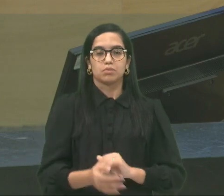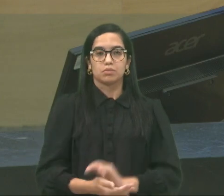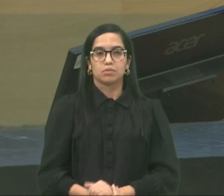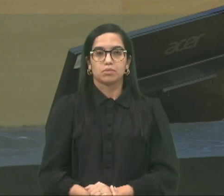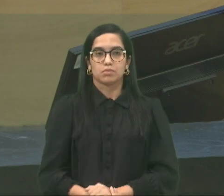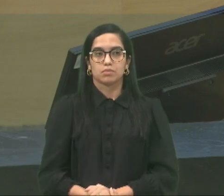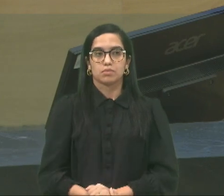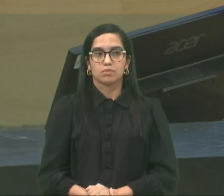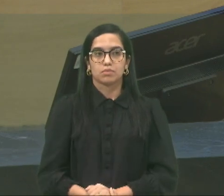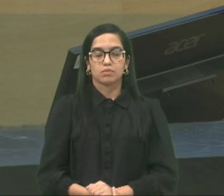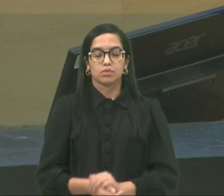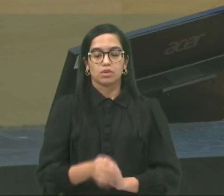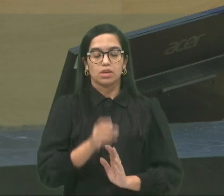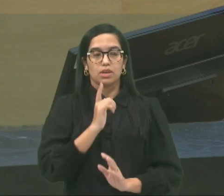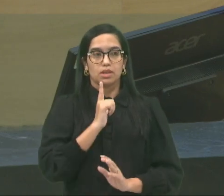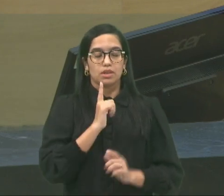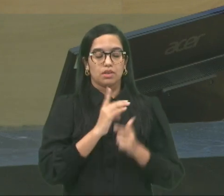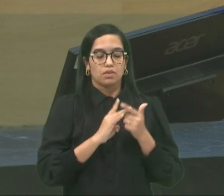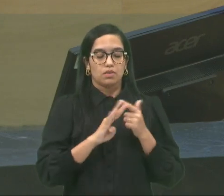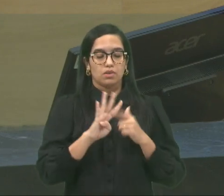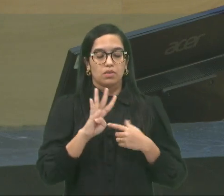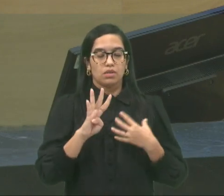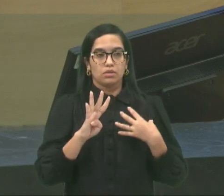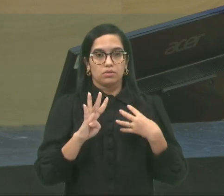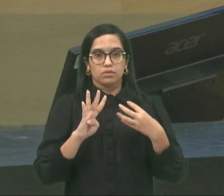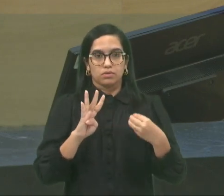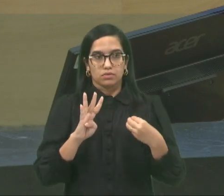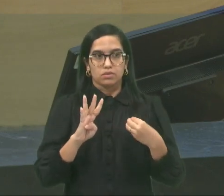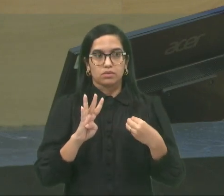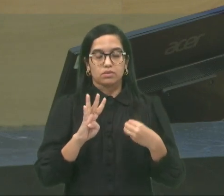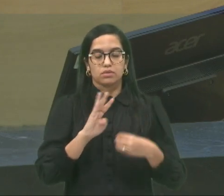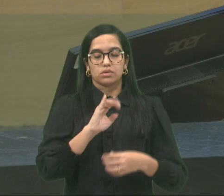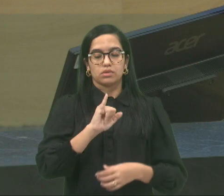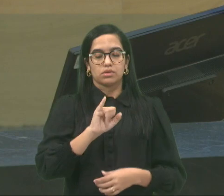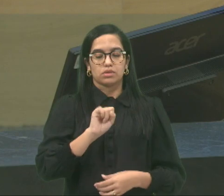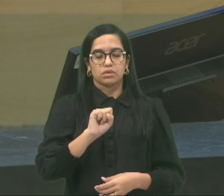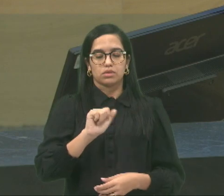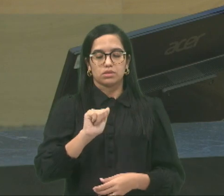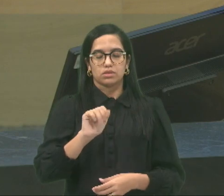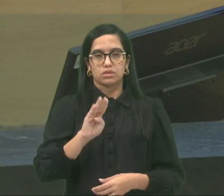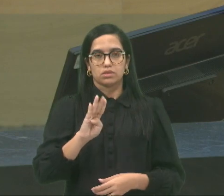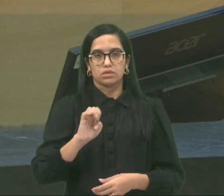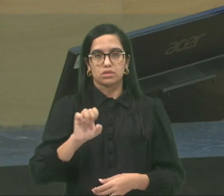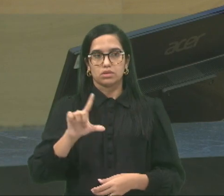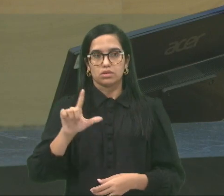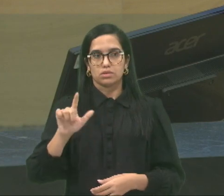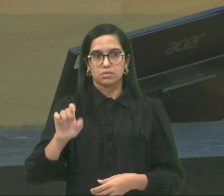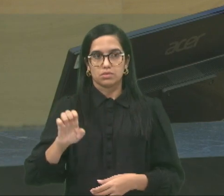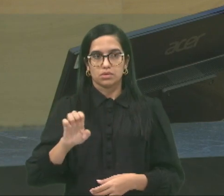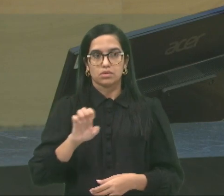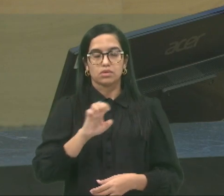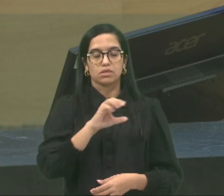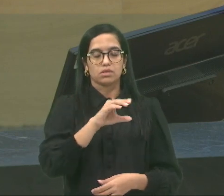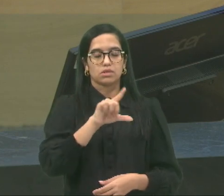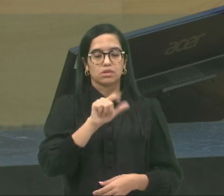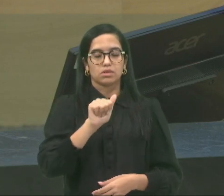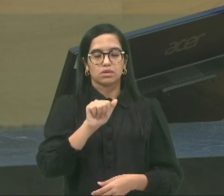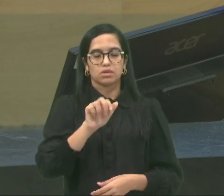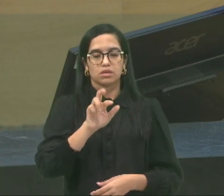Com Rosana Ribeiro tiveram quatro filhos: Isabelle Costa Pereira, Larissa Costa